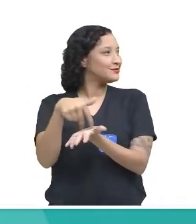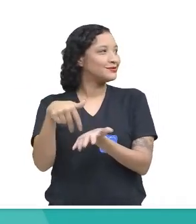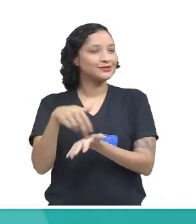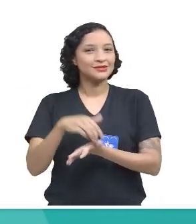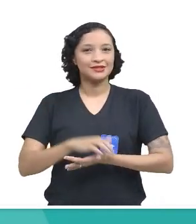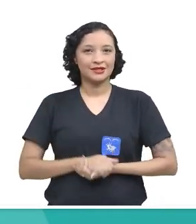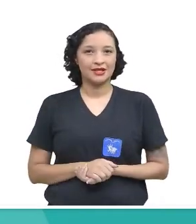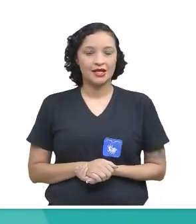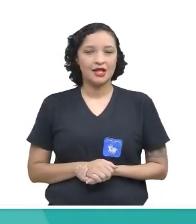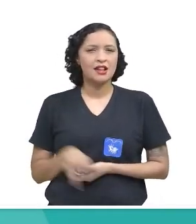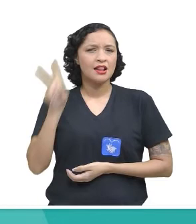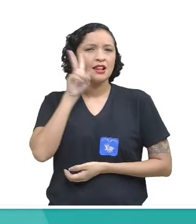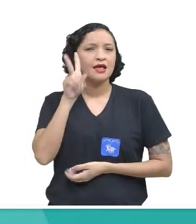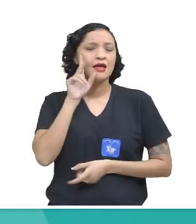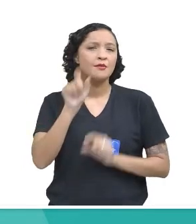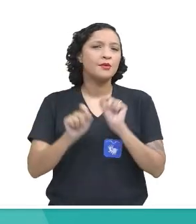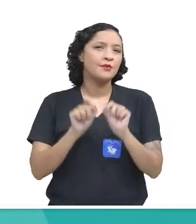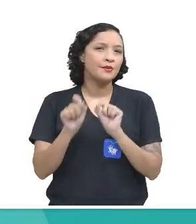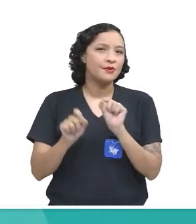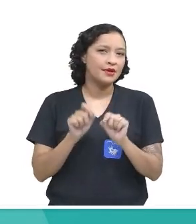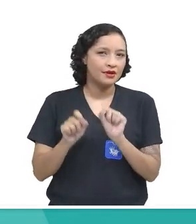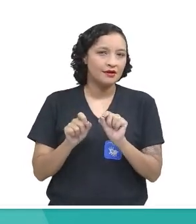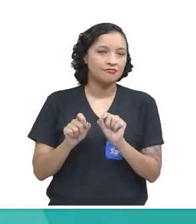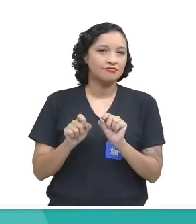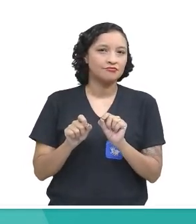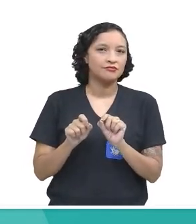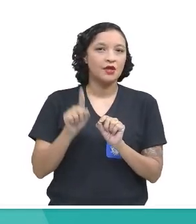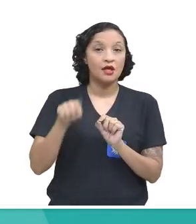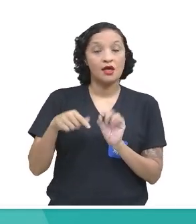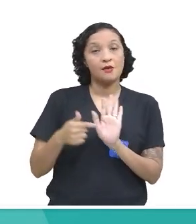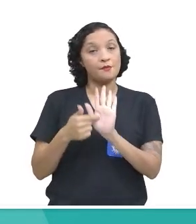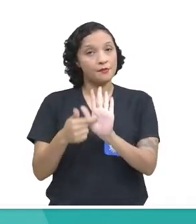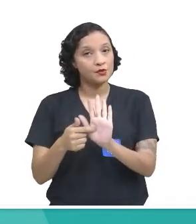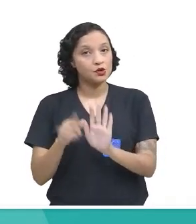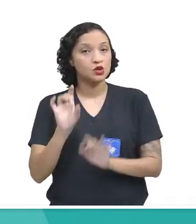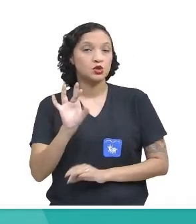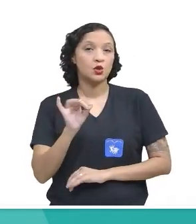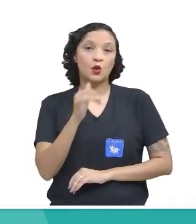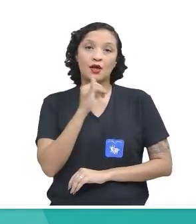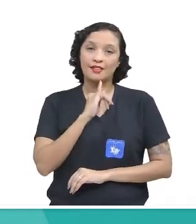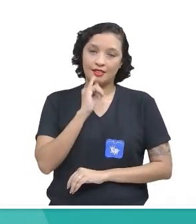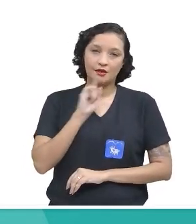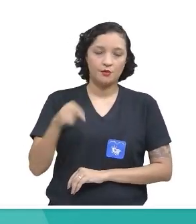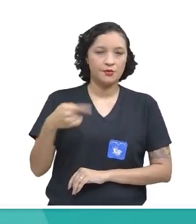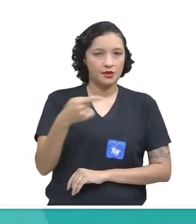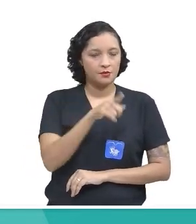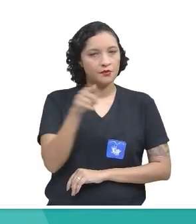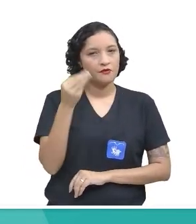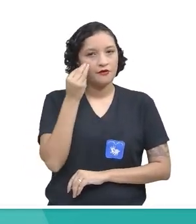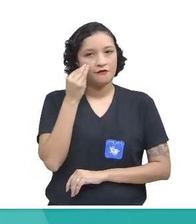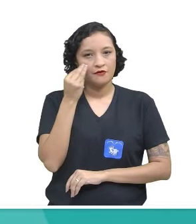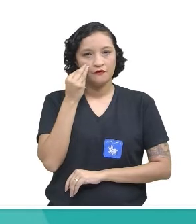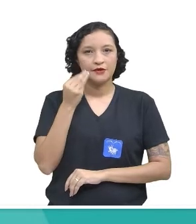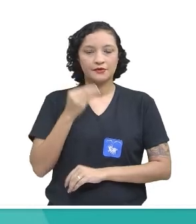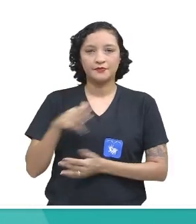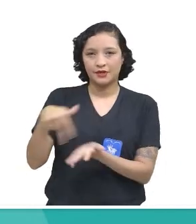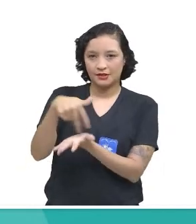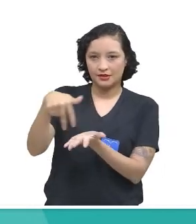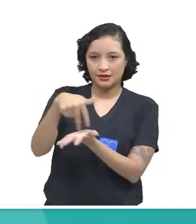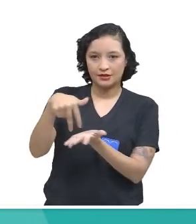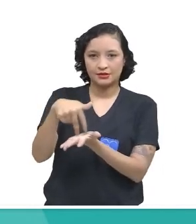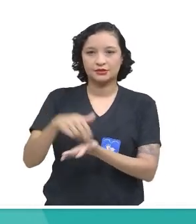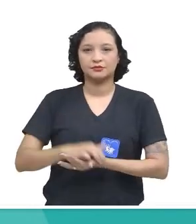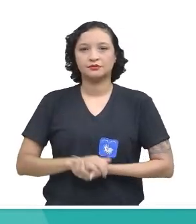é uma animação, depois vocês vão ver a dança propriamente dita, tá certo? Então, o que é bom a gente observar aqui